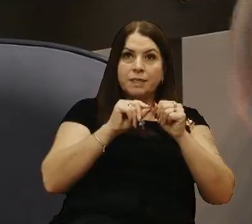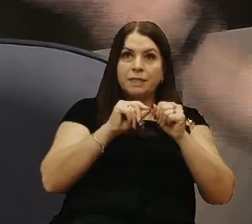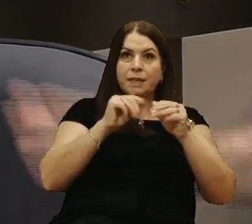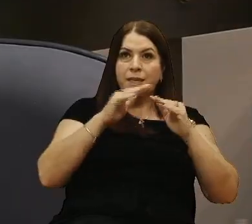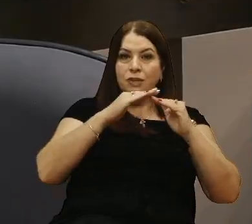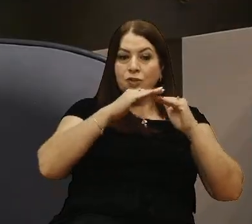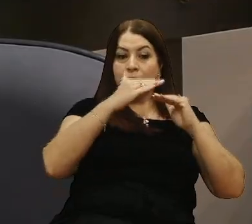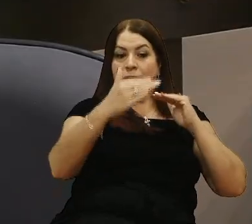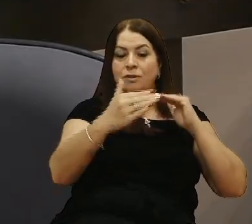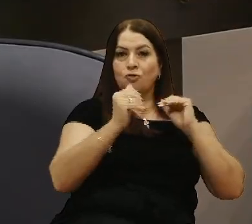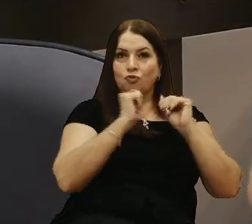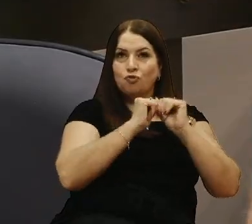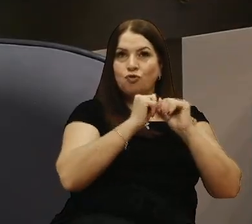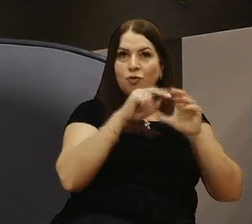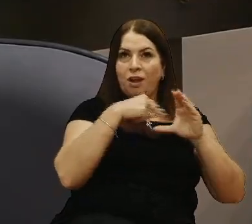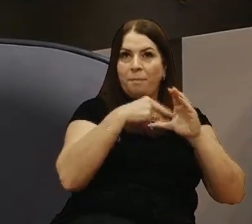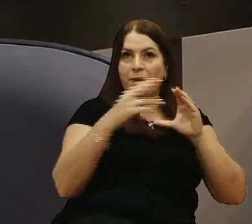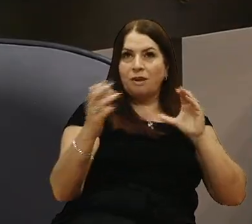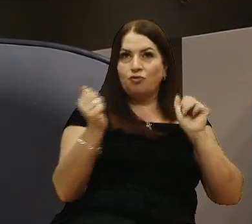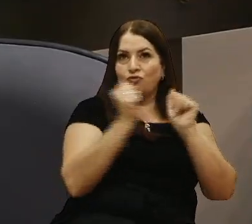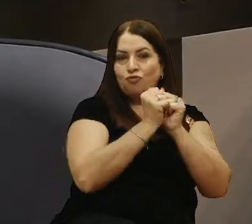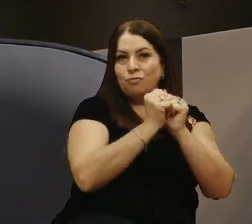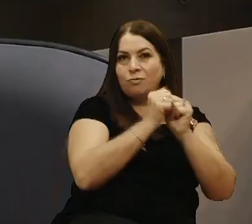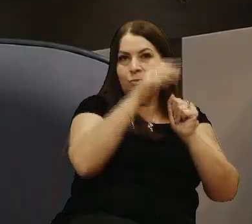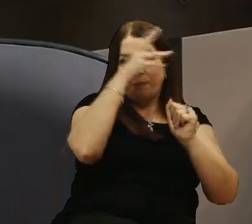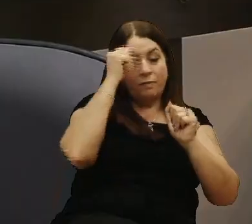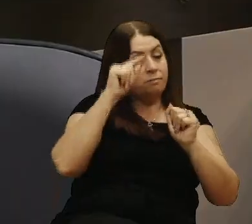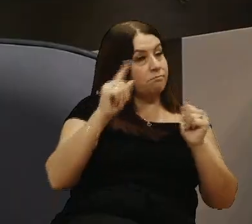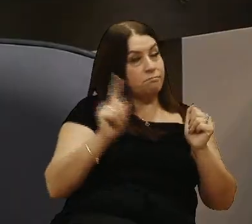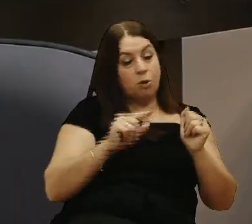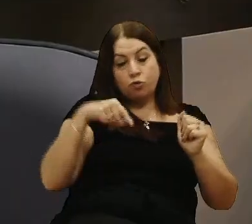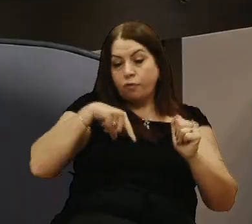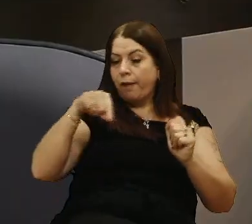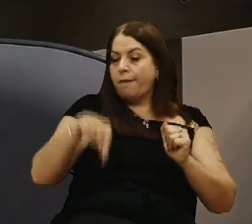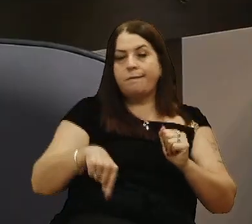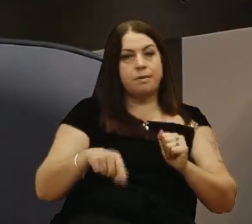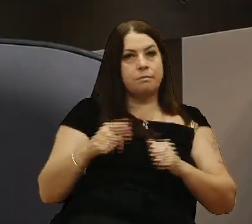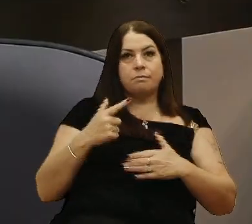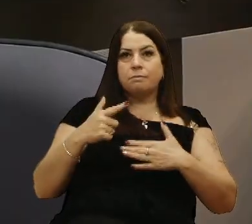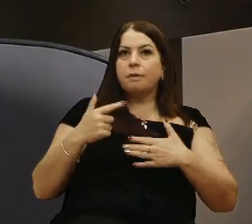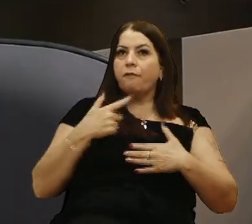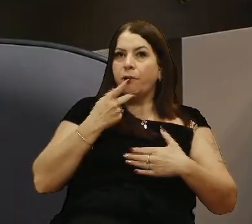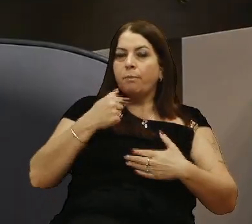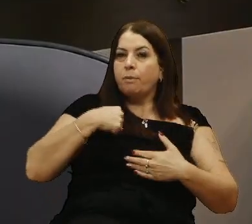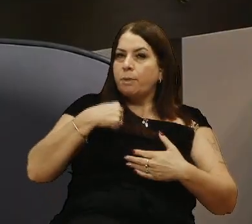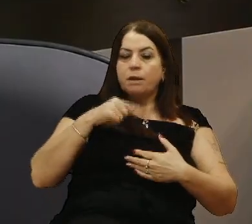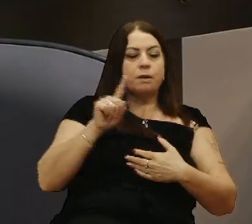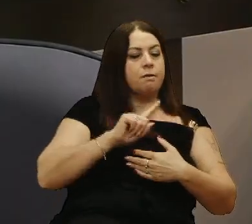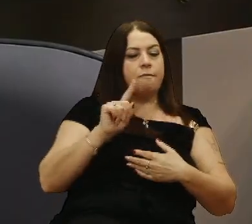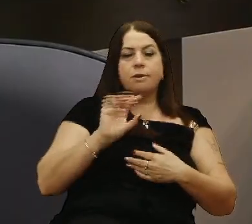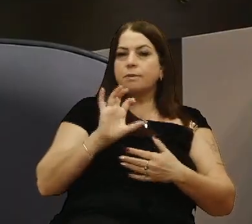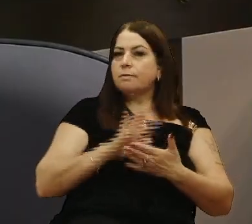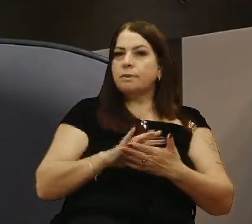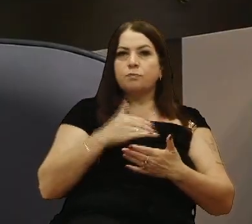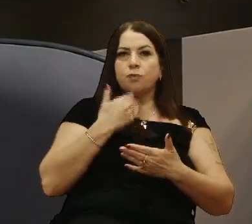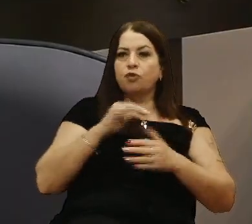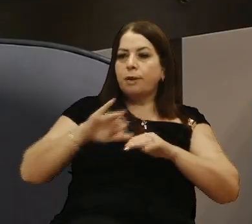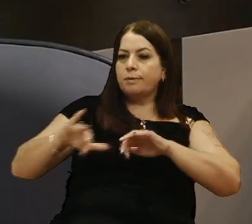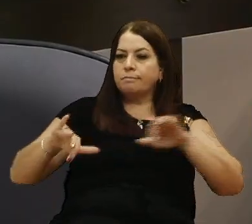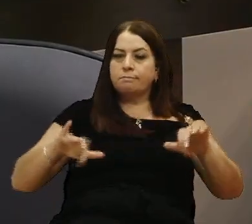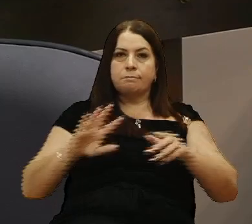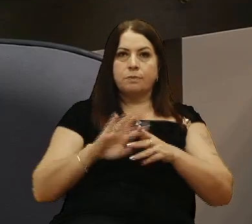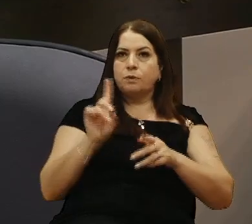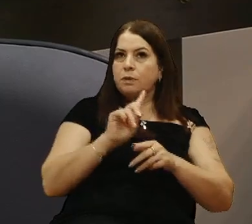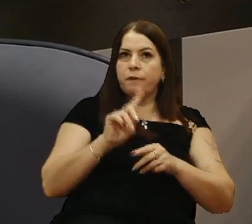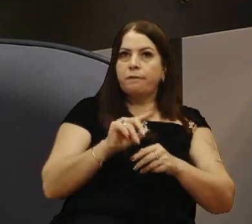acho que a gente ser uma coisa só, Prefeitura e Câmara de Vereadores, mas enquanto eu estiver aqui da minha parte, falo por mim, não vai ser assim, não adianta. A gente não